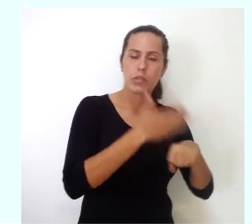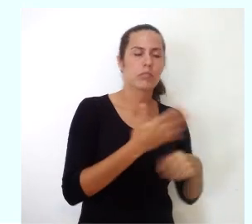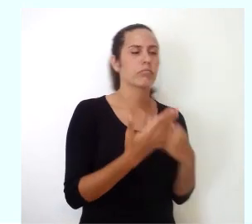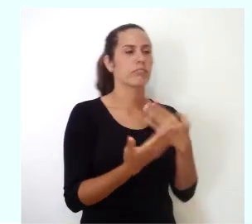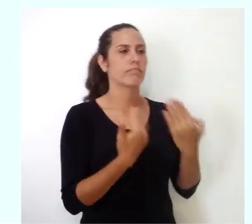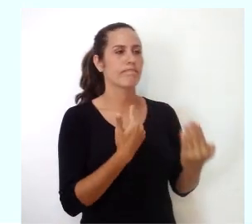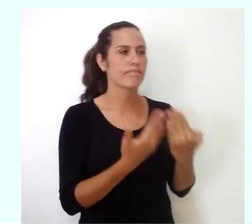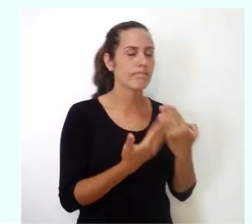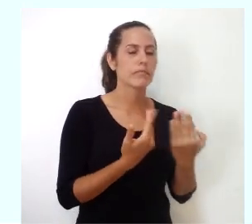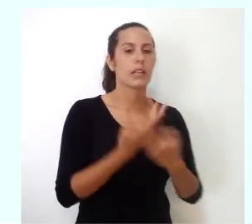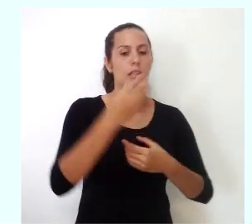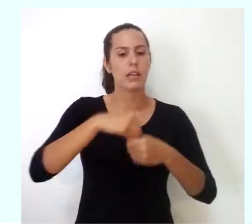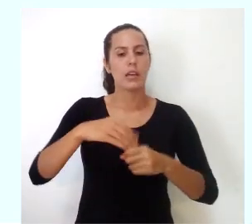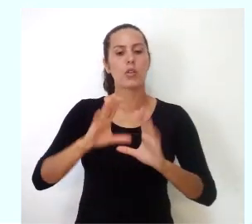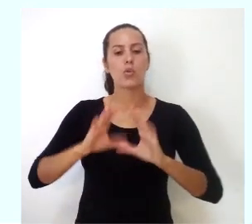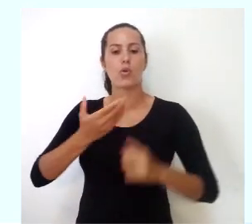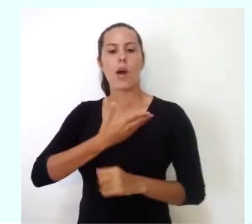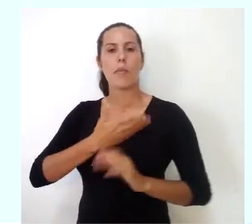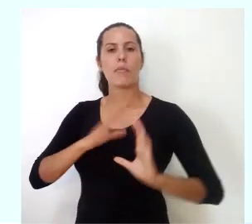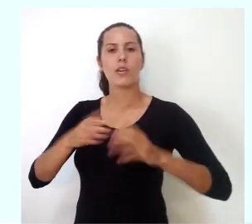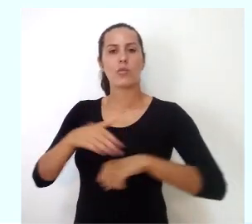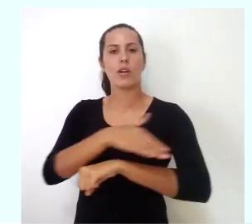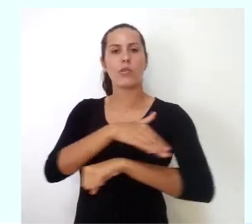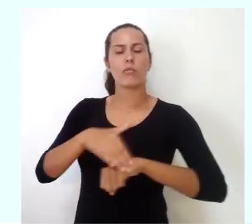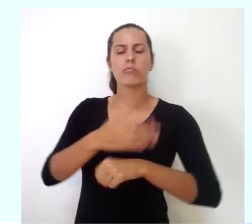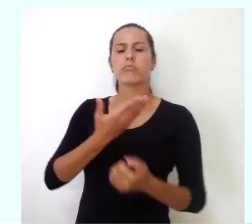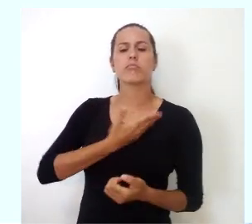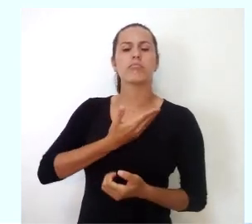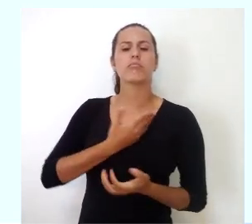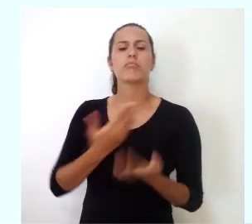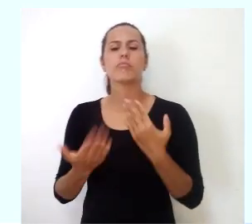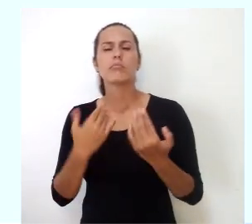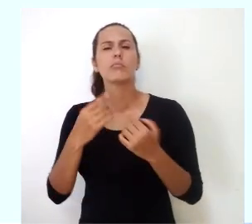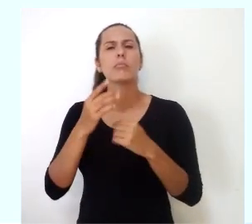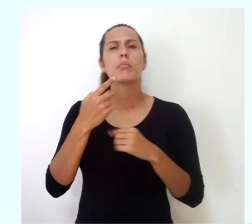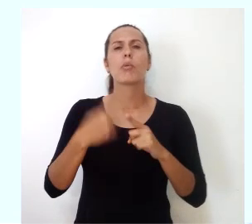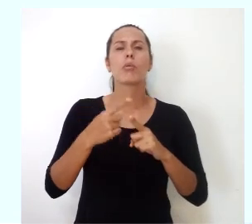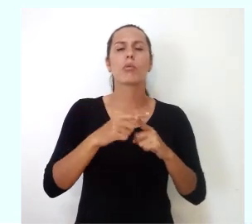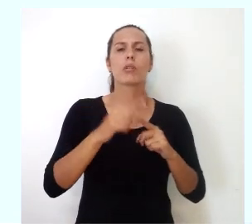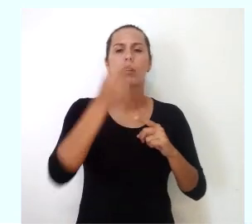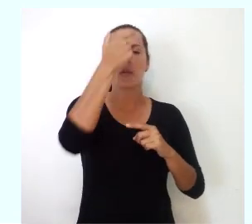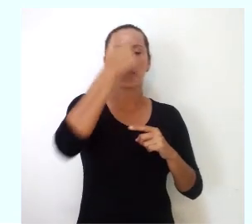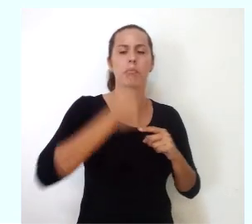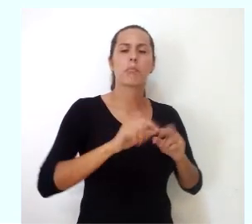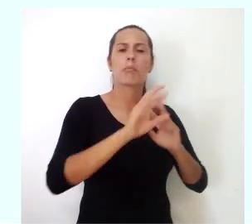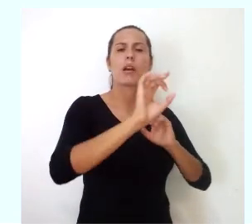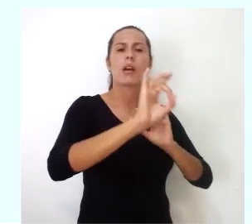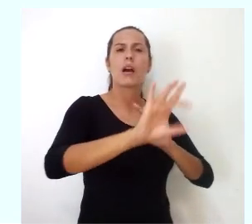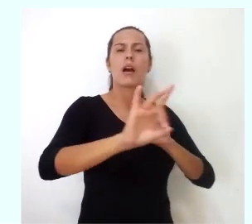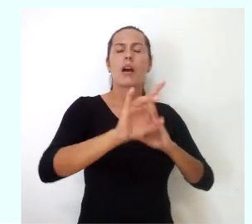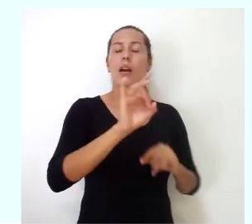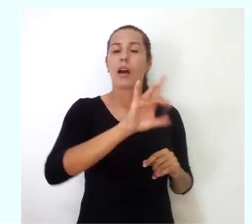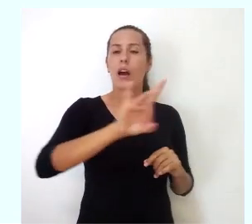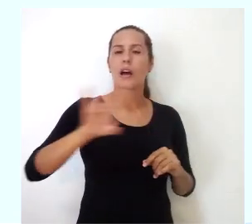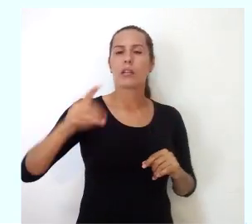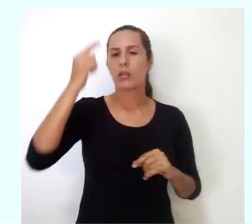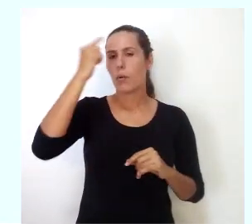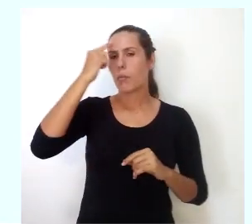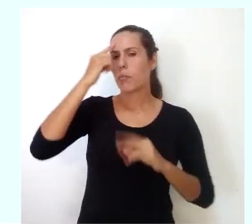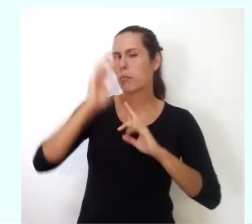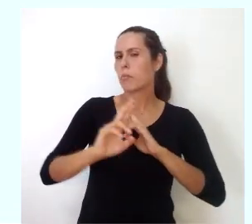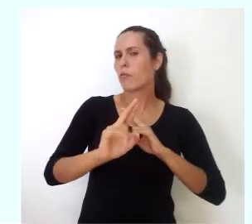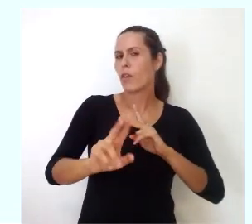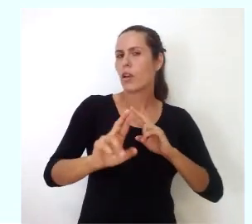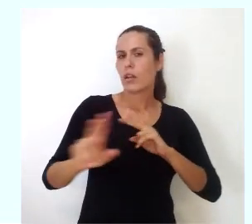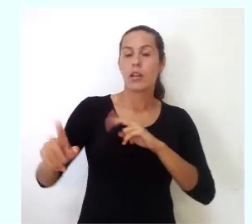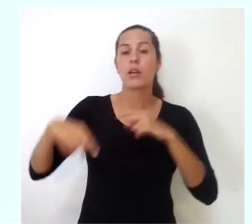da rua, certo? Observar que cada um pensa diferente. E por pensar diferente, ele deve ter o quê, gente? Ele deve